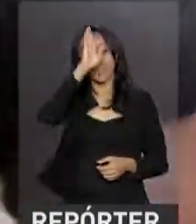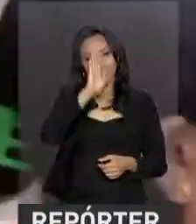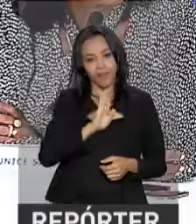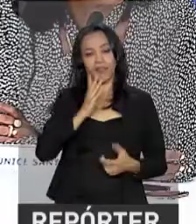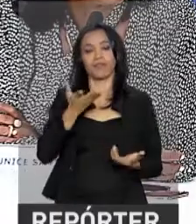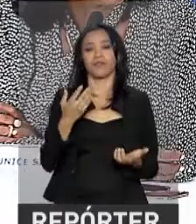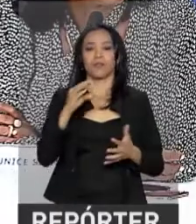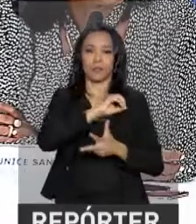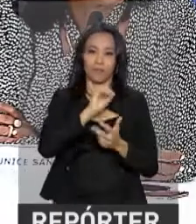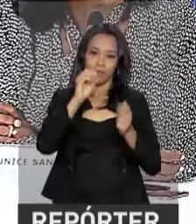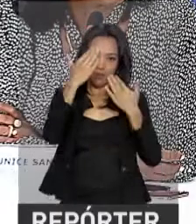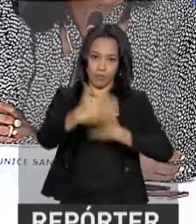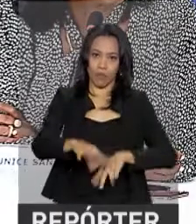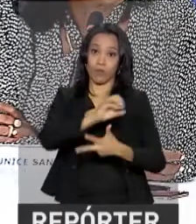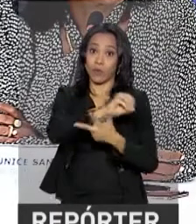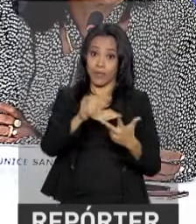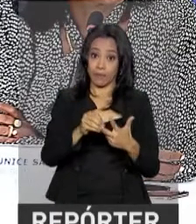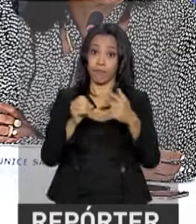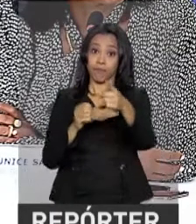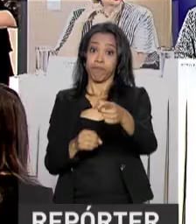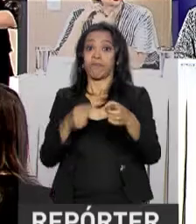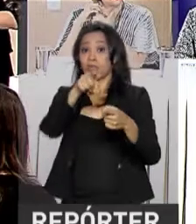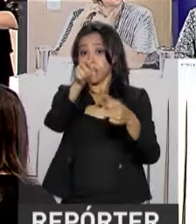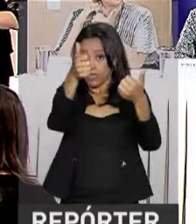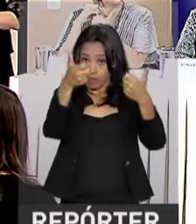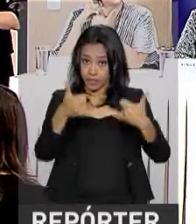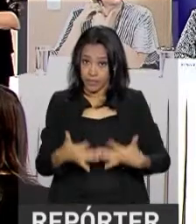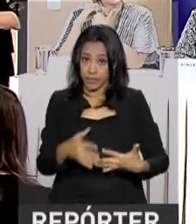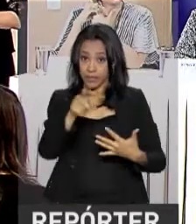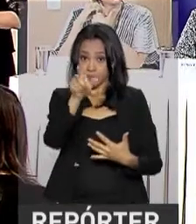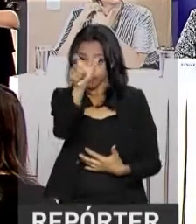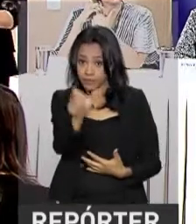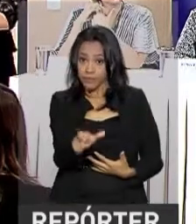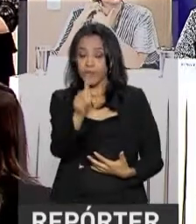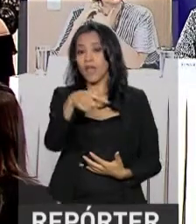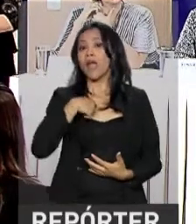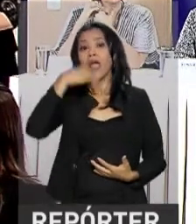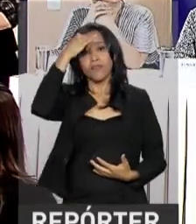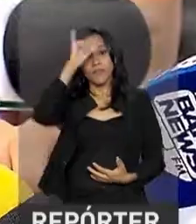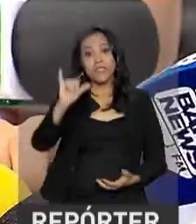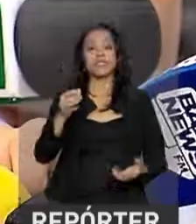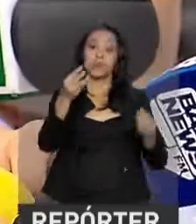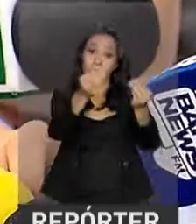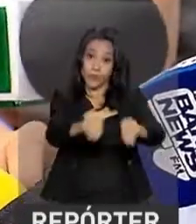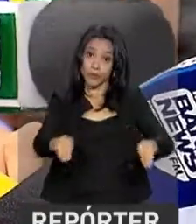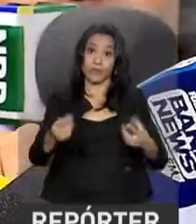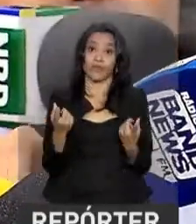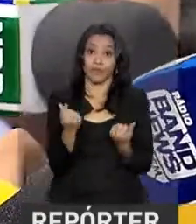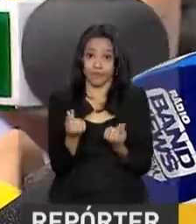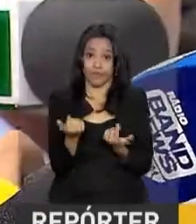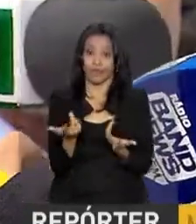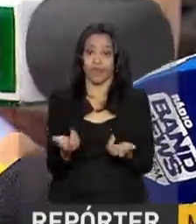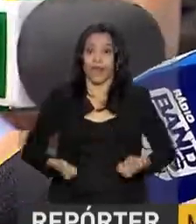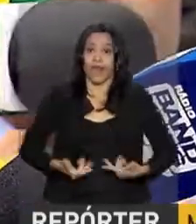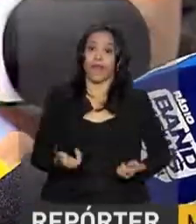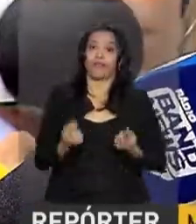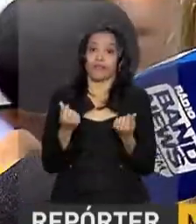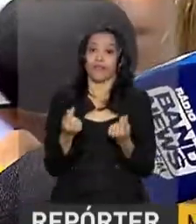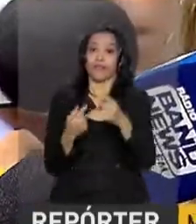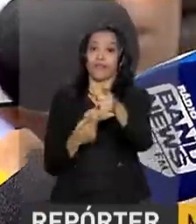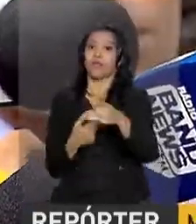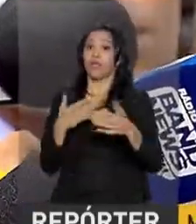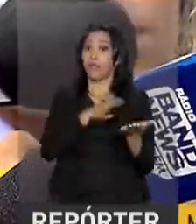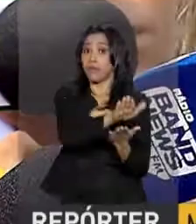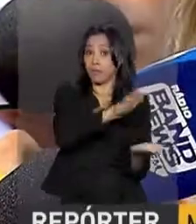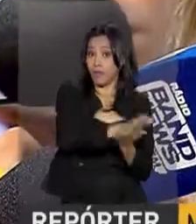para o ministério da educação essa ação ajuda a diminuir o desperdício de dinheiro nós imprimimos prova contratamos